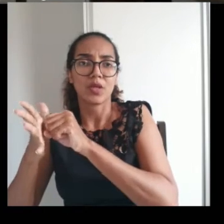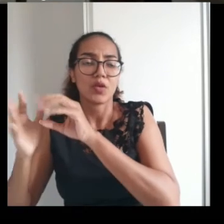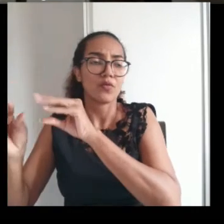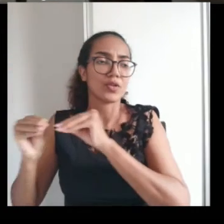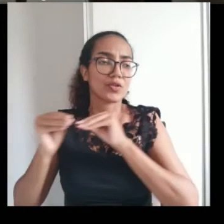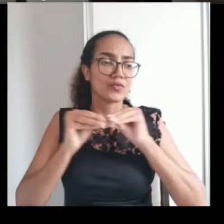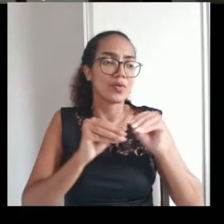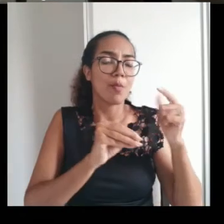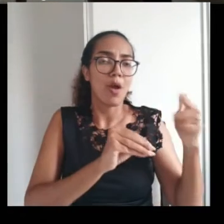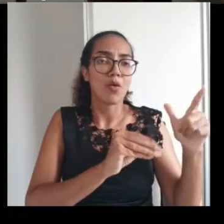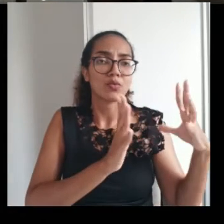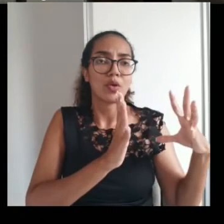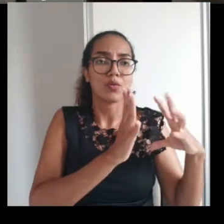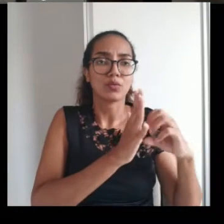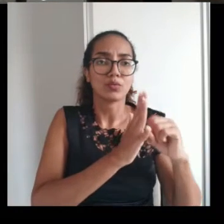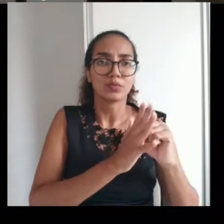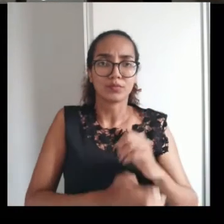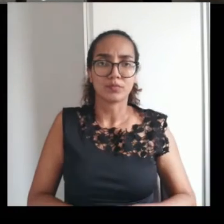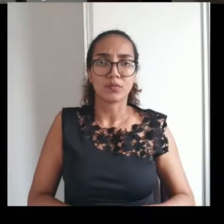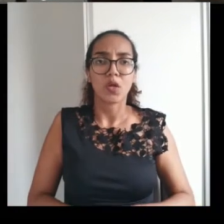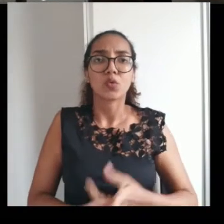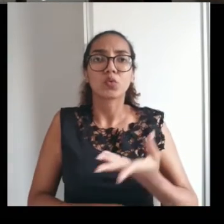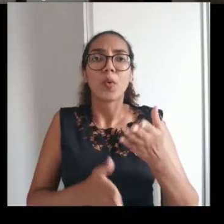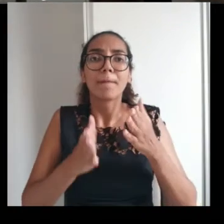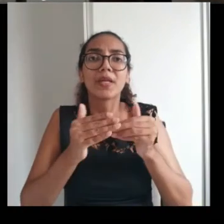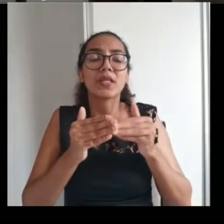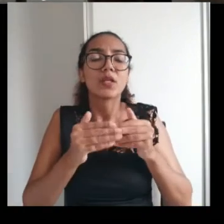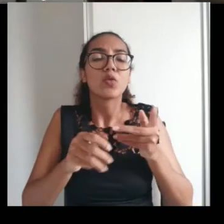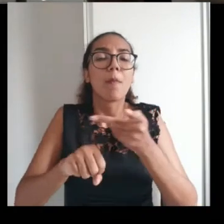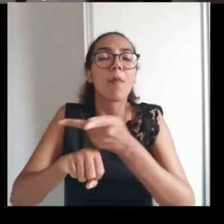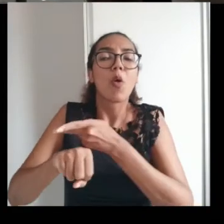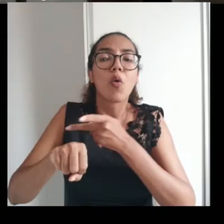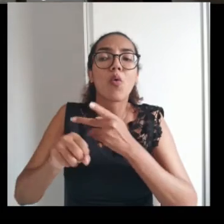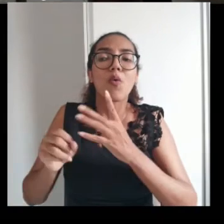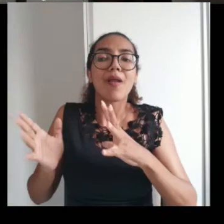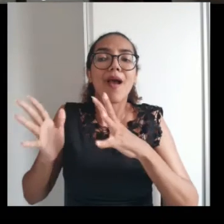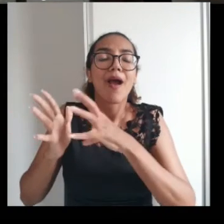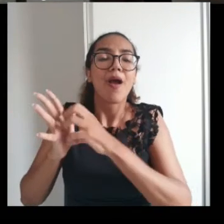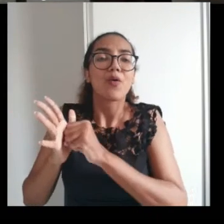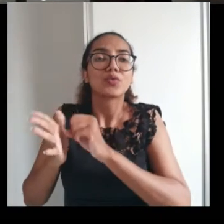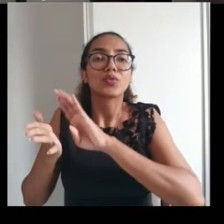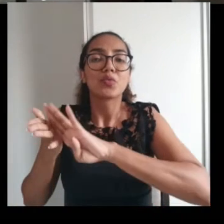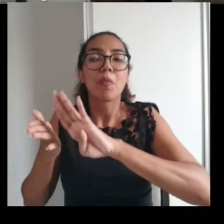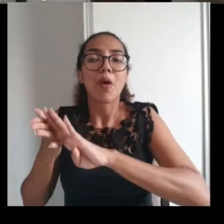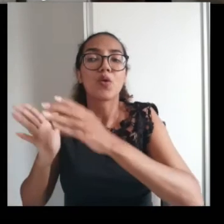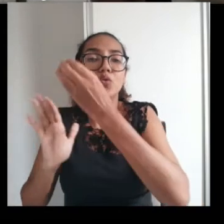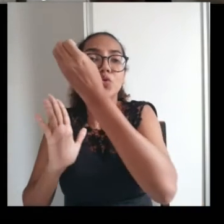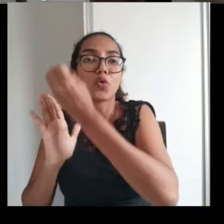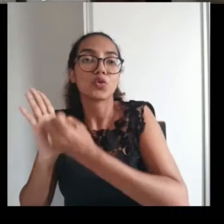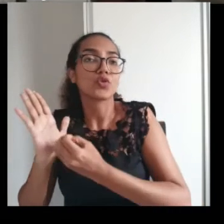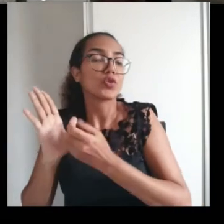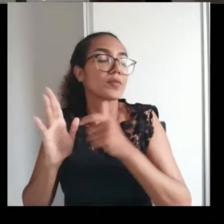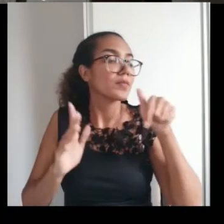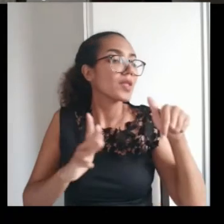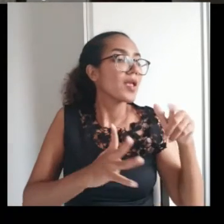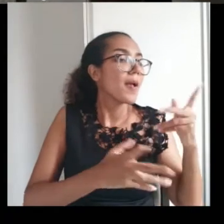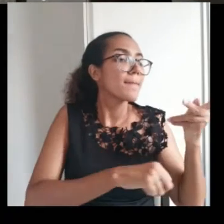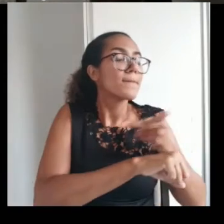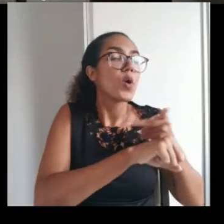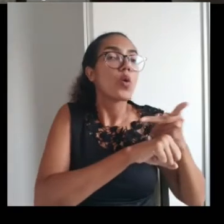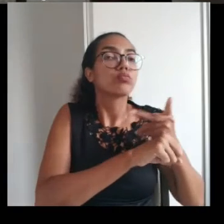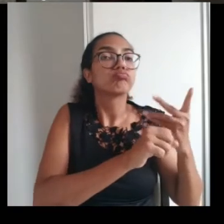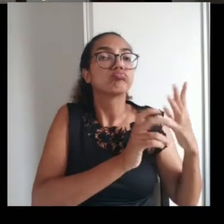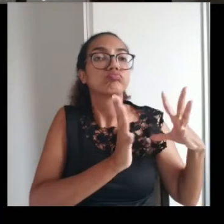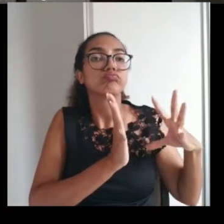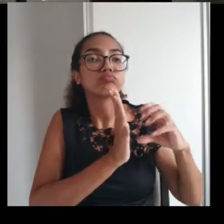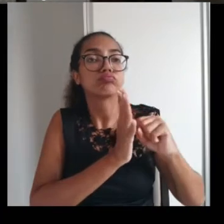Eu estou mandando procurar a conta de origem, estou mandando procurar a conta de destino. Estando em mãos com a conta de origem e com a conta de